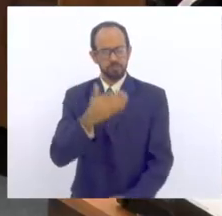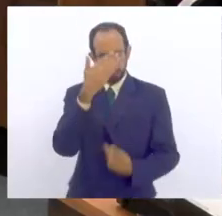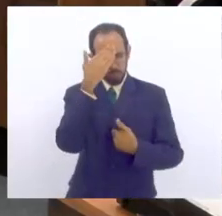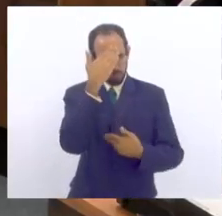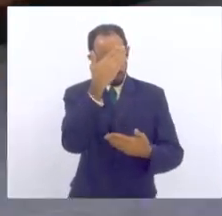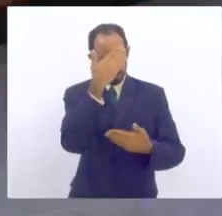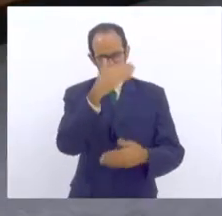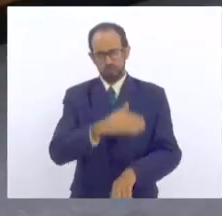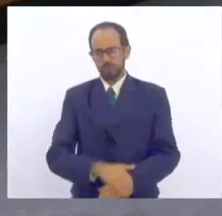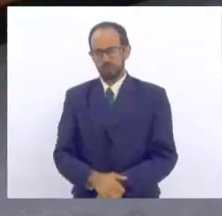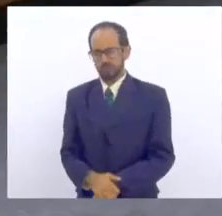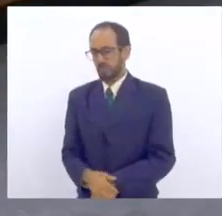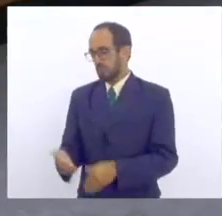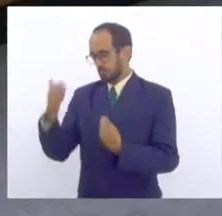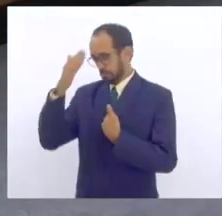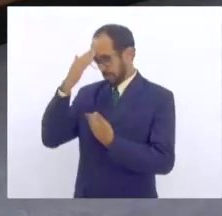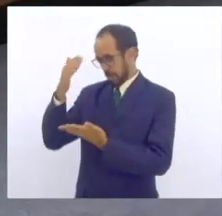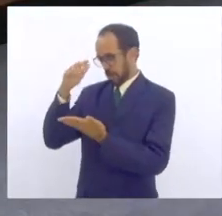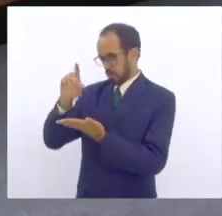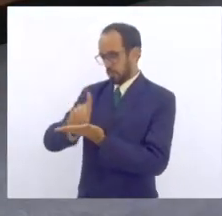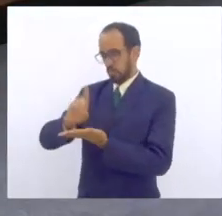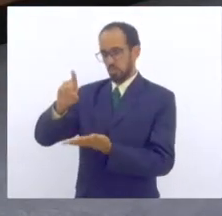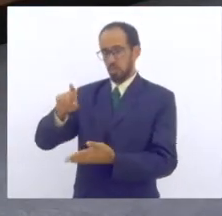Obrigado doutor Luciano